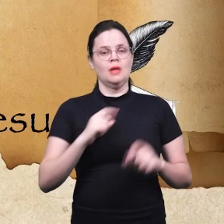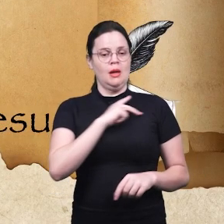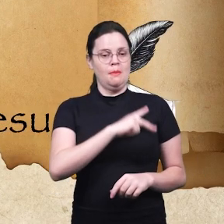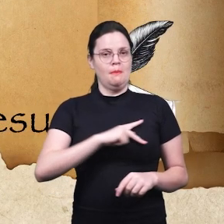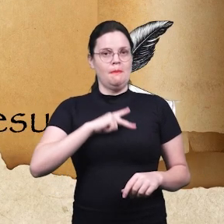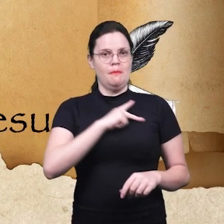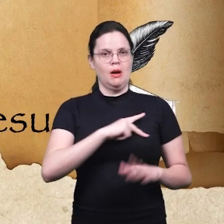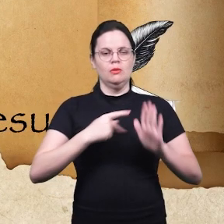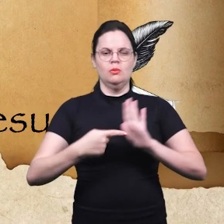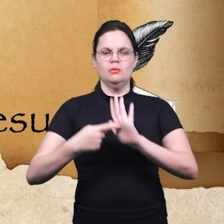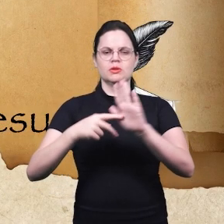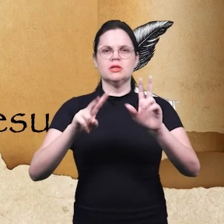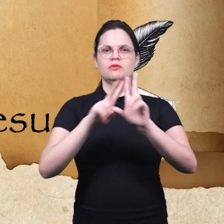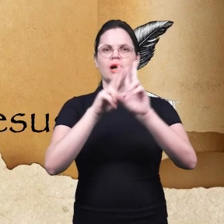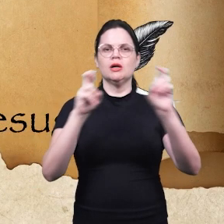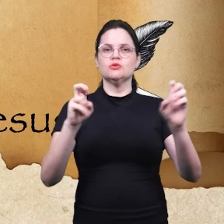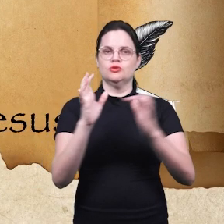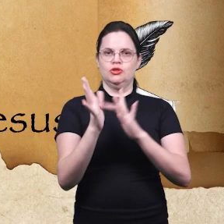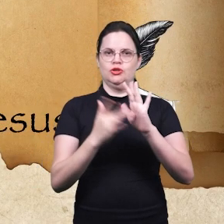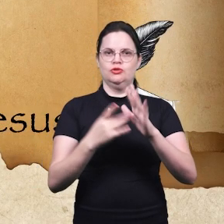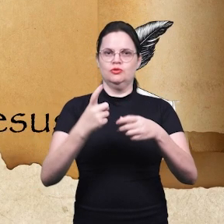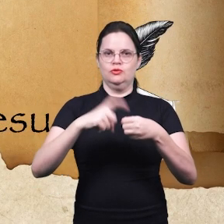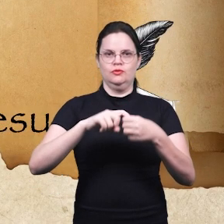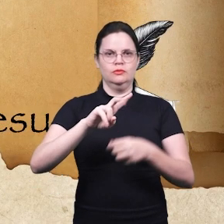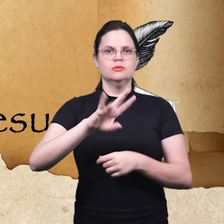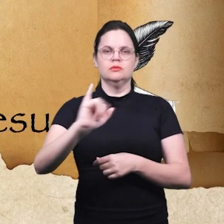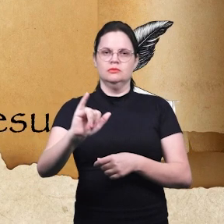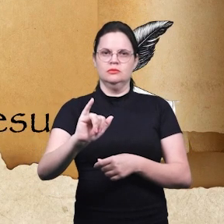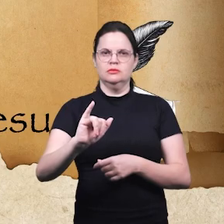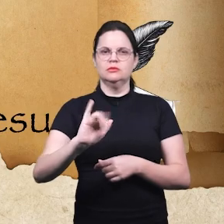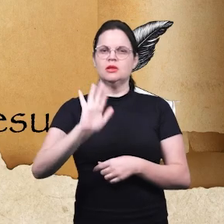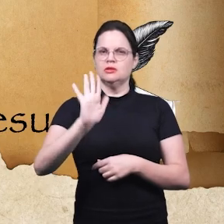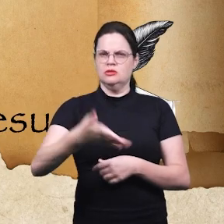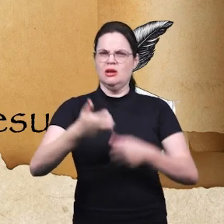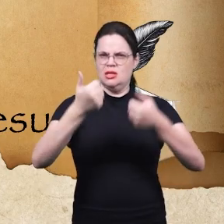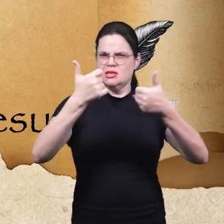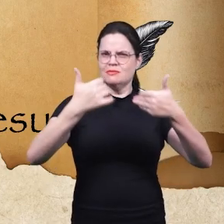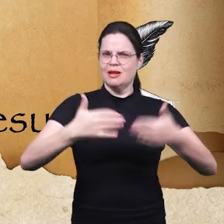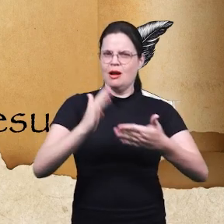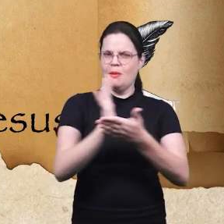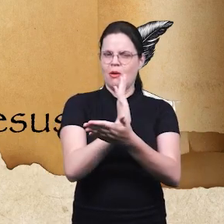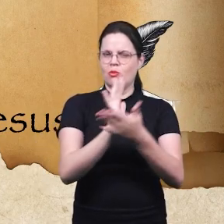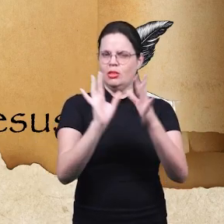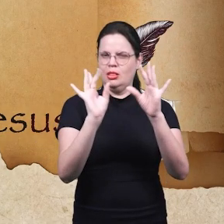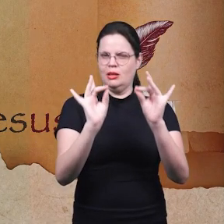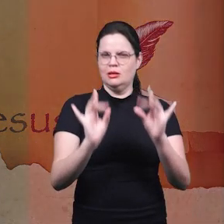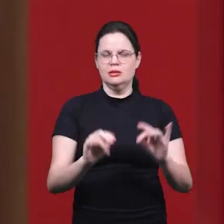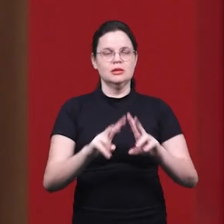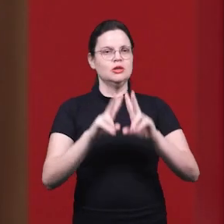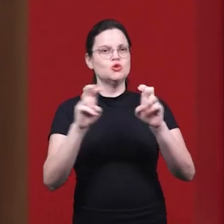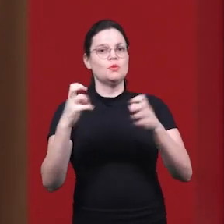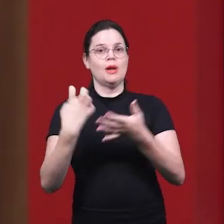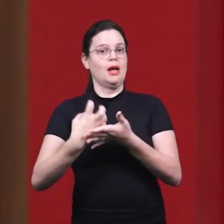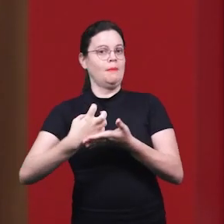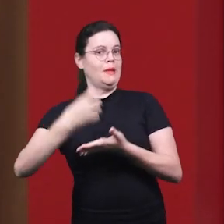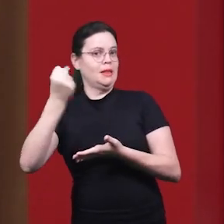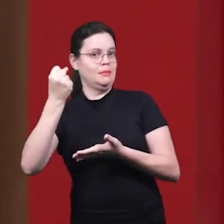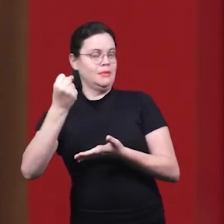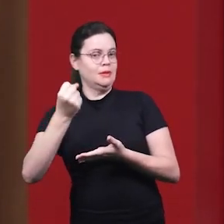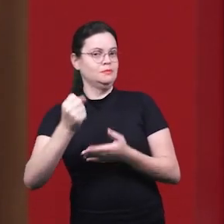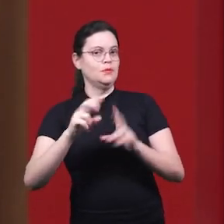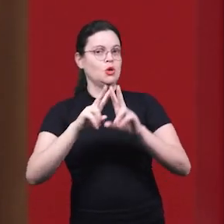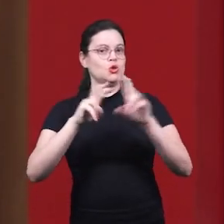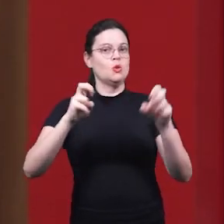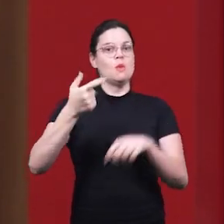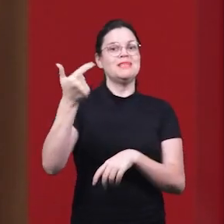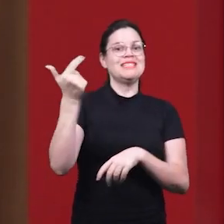Paulo abordou a volta do Senhor Jesus. E chegamos a falar alguma coisa sobre a volta de Jesus, falamos sobre o arrebatamento e